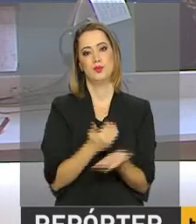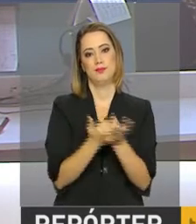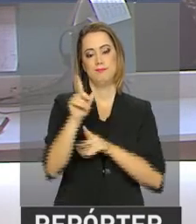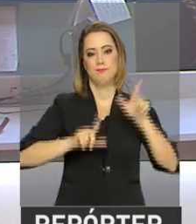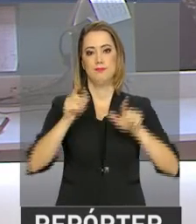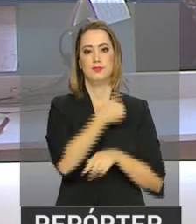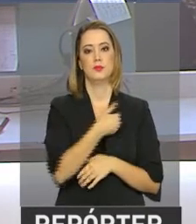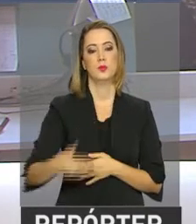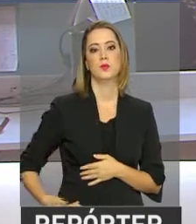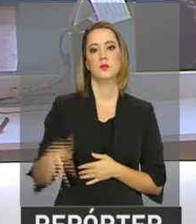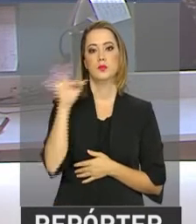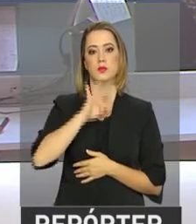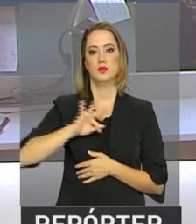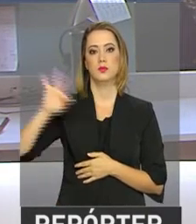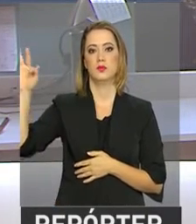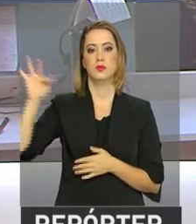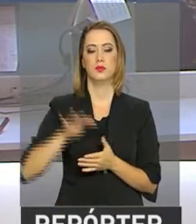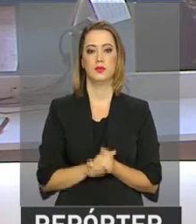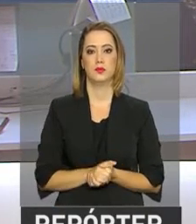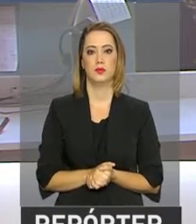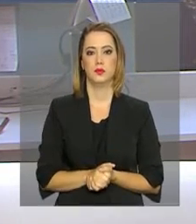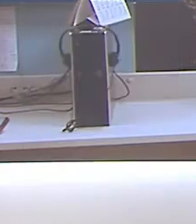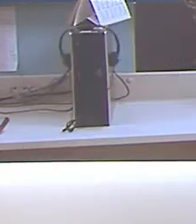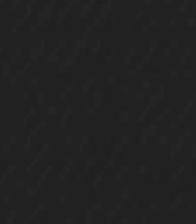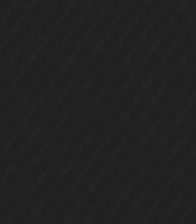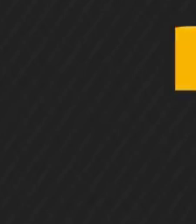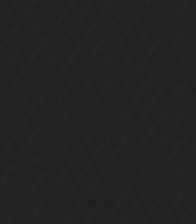continue com a gente aqui na nbr a tv do governo federal